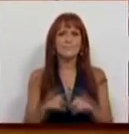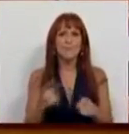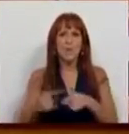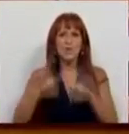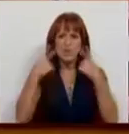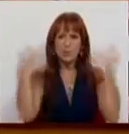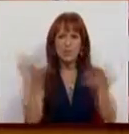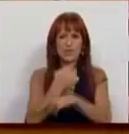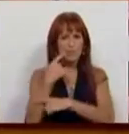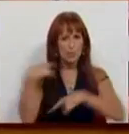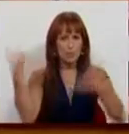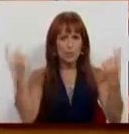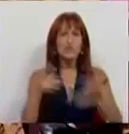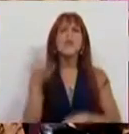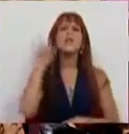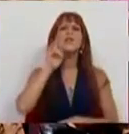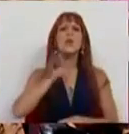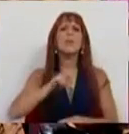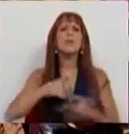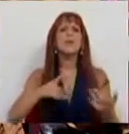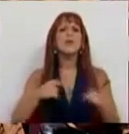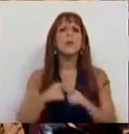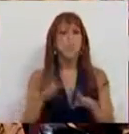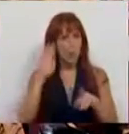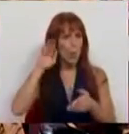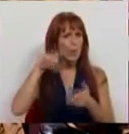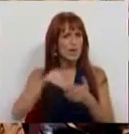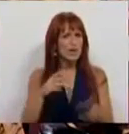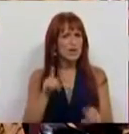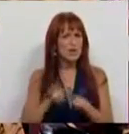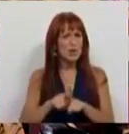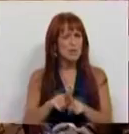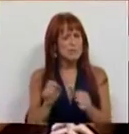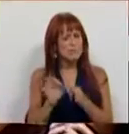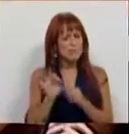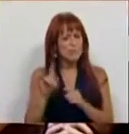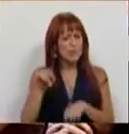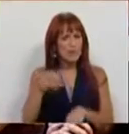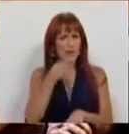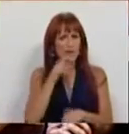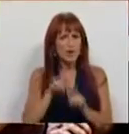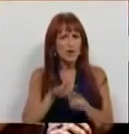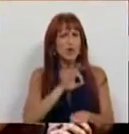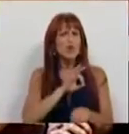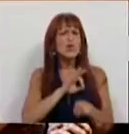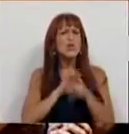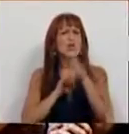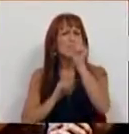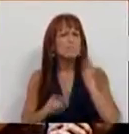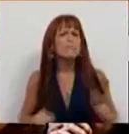investimento público e aos serviços públicos. Senhora Presidente, vou concluir só para fazer uma pequena alusão aqui ao senhor...